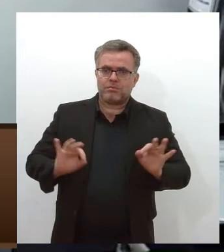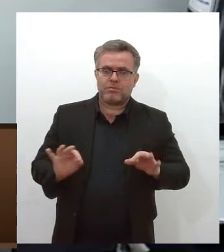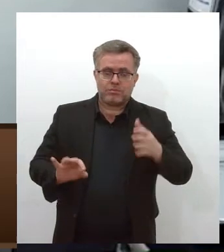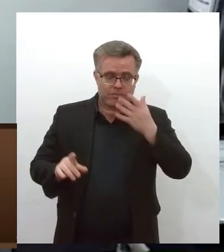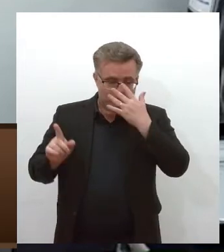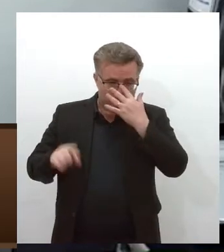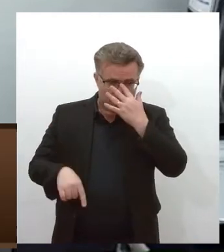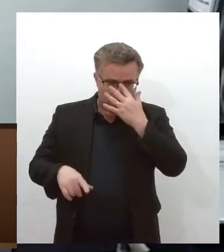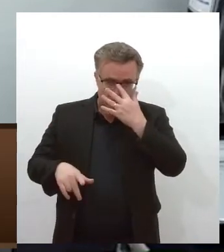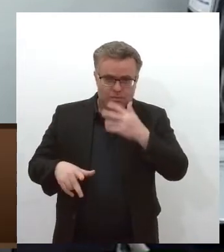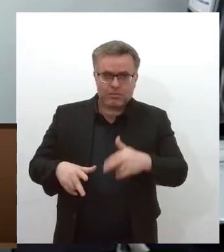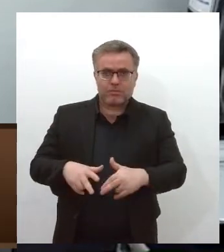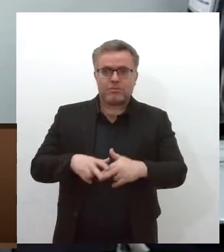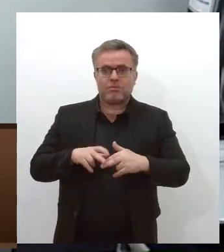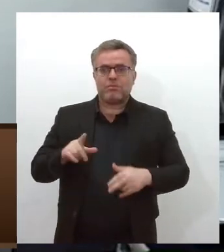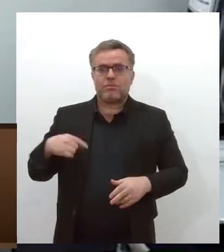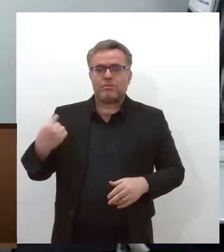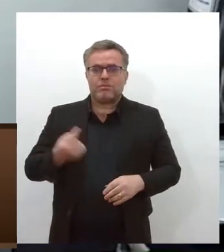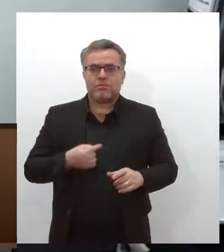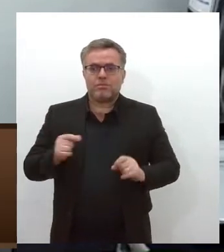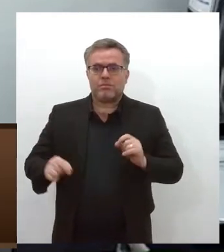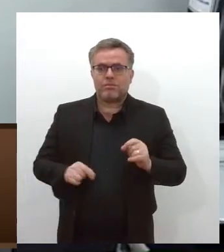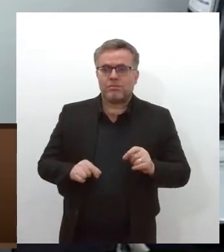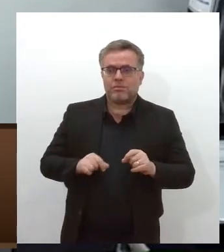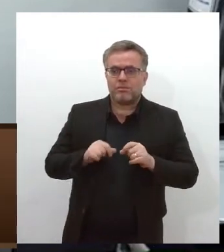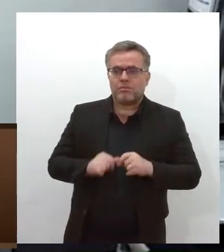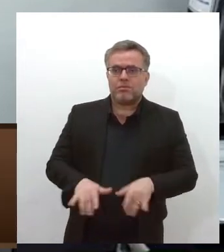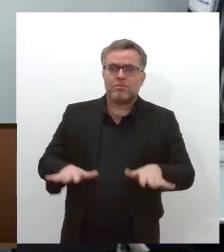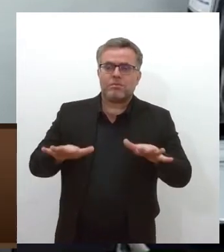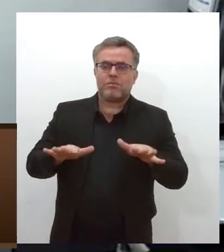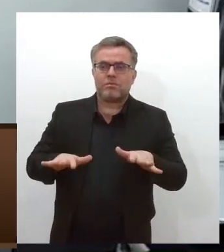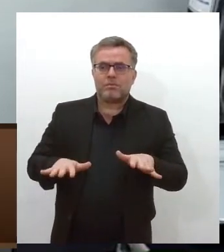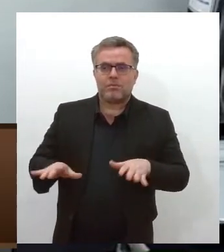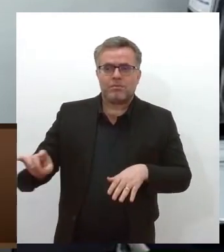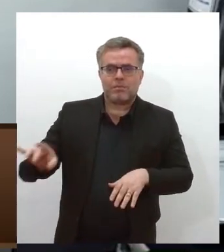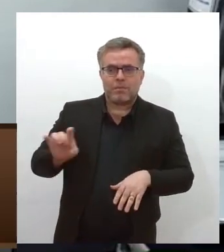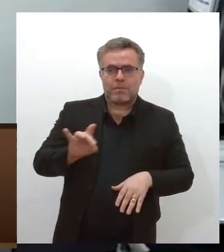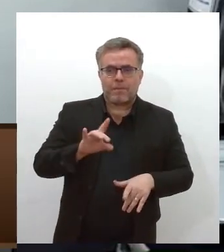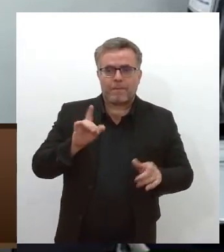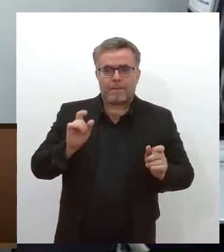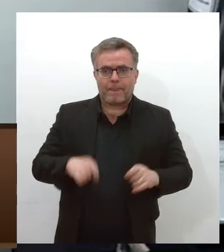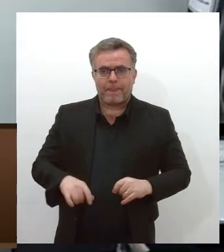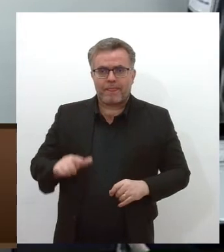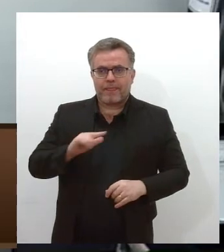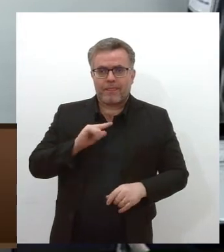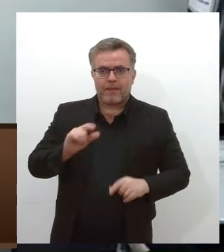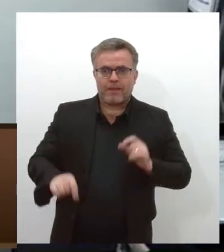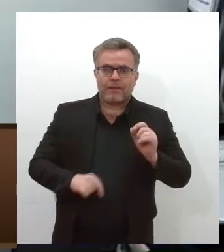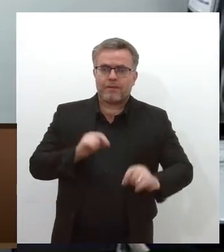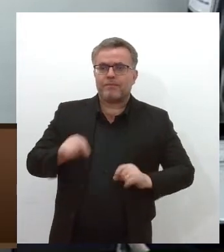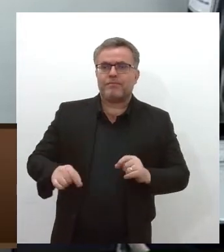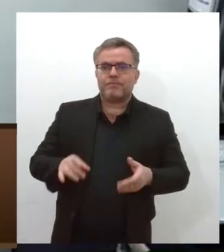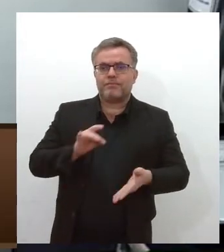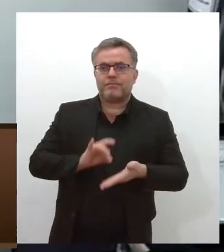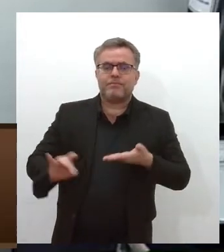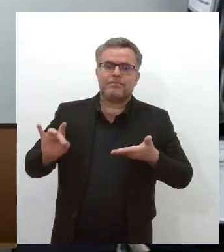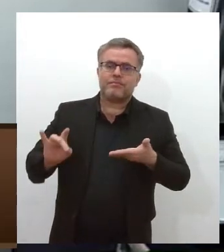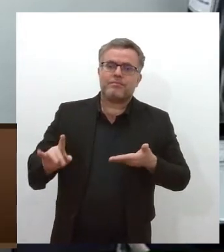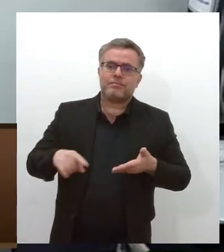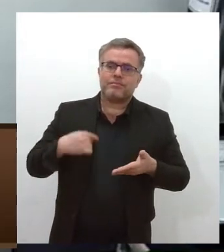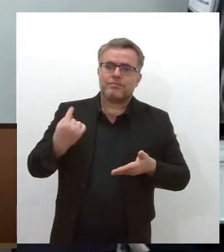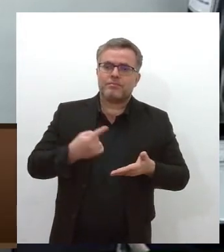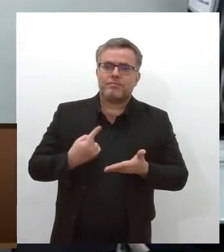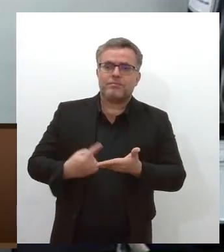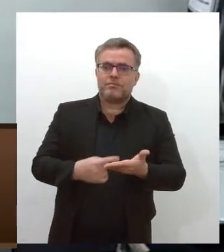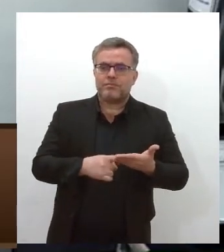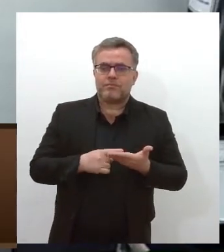nós pensarmos em polarização, onde em cada lado teremos de cada lado um inimigo, a democracia ela tende a não existir.